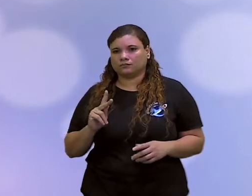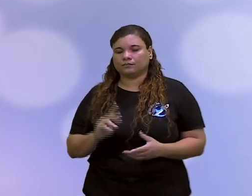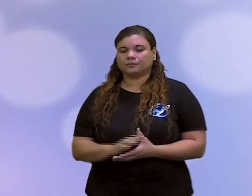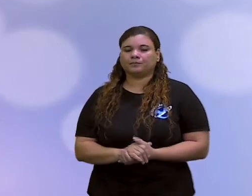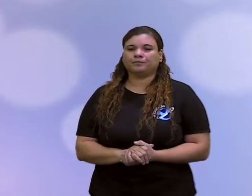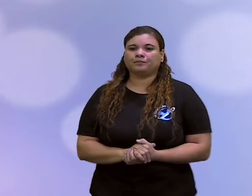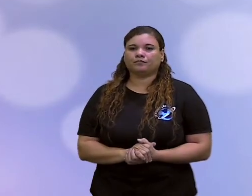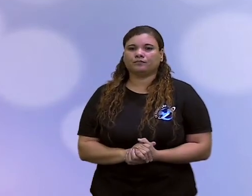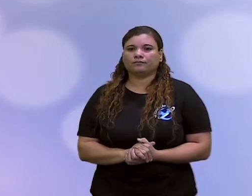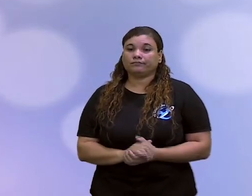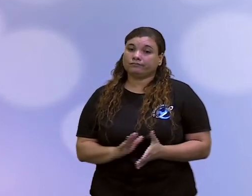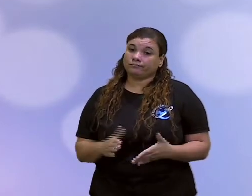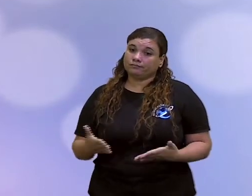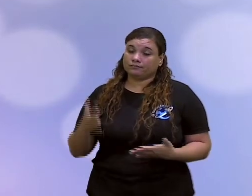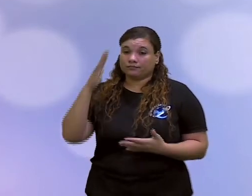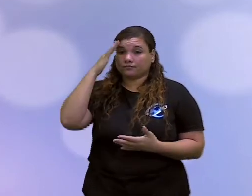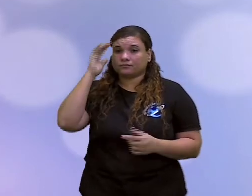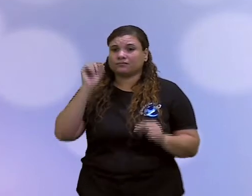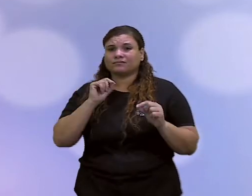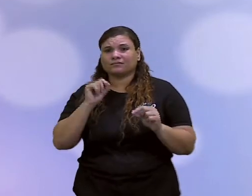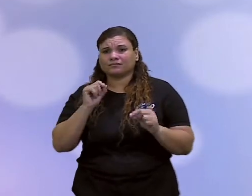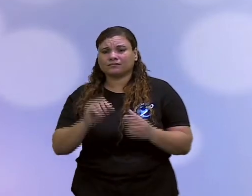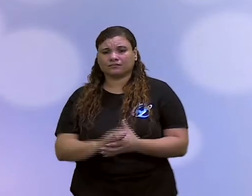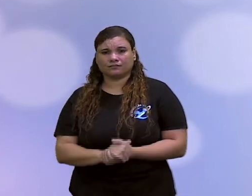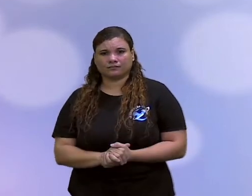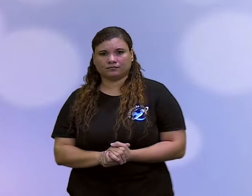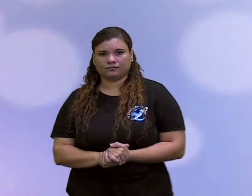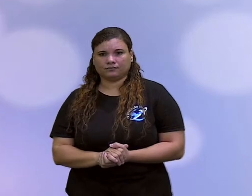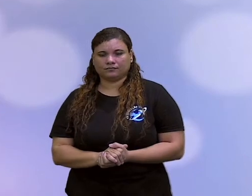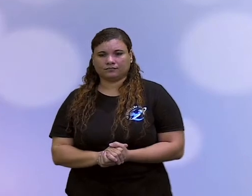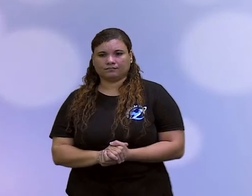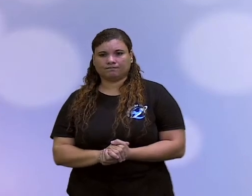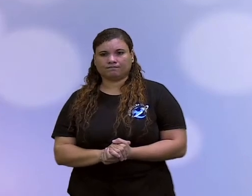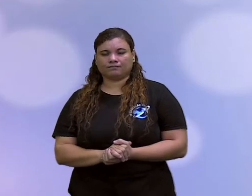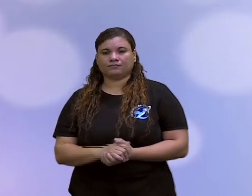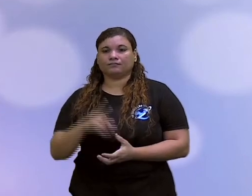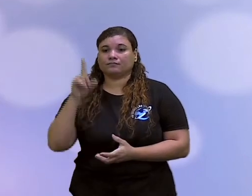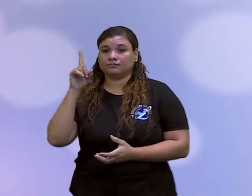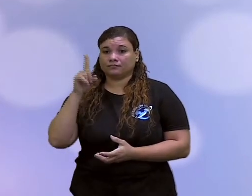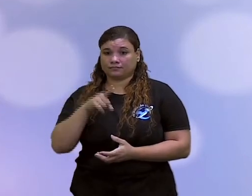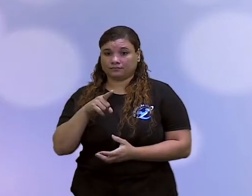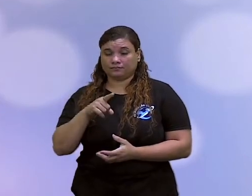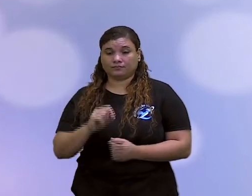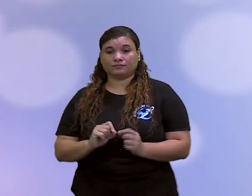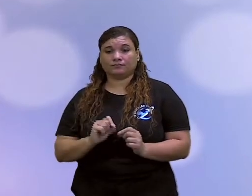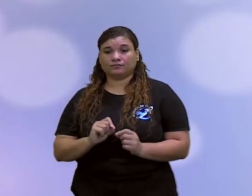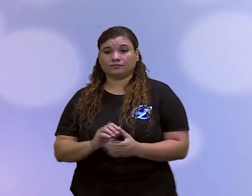é muito óbvio, né? Que o adjunto adverbial, claro que